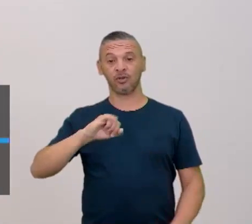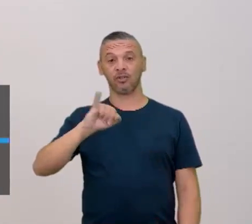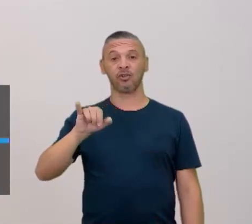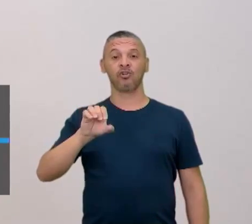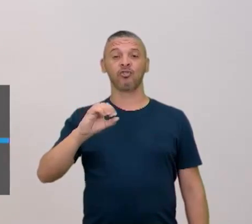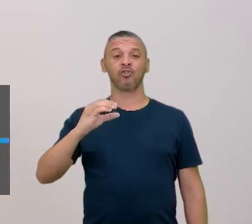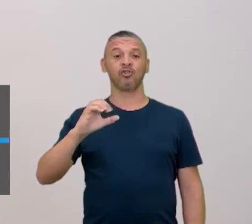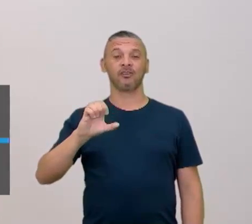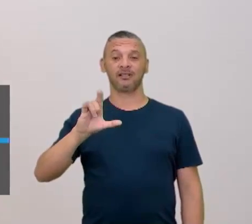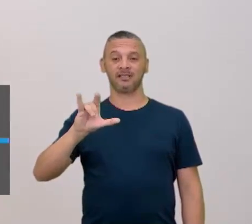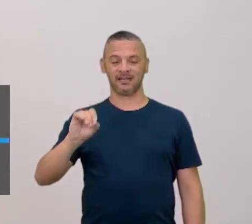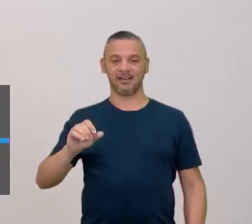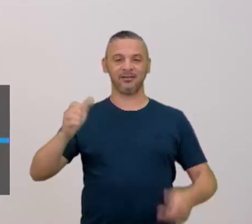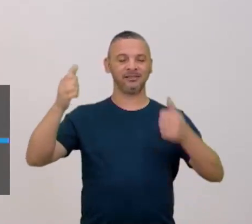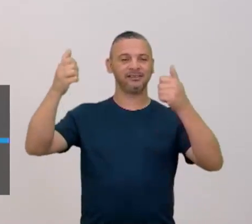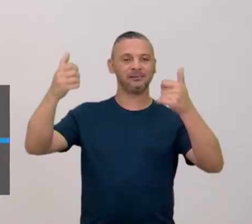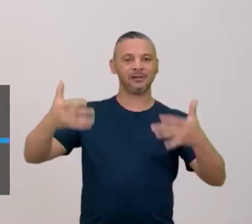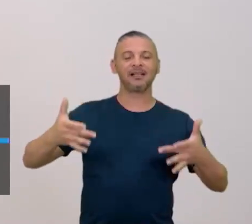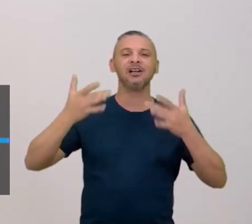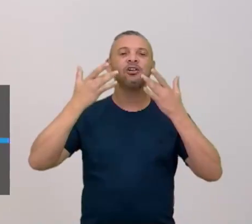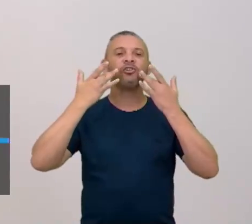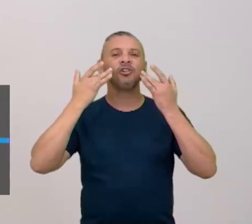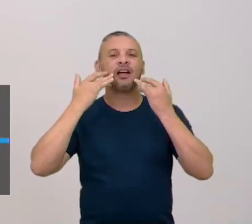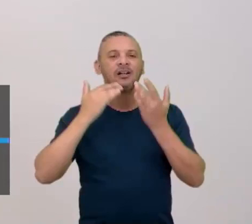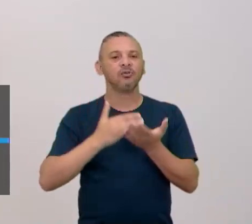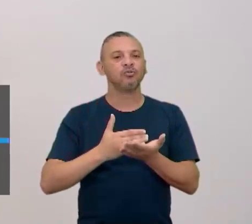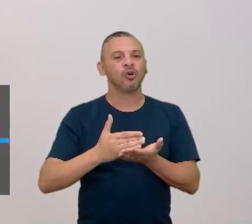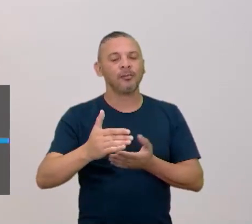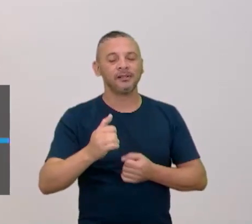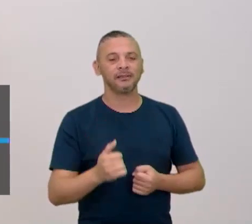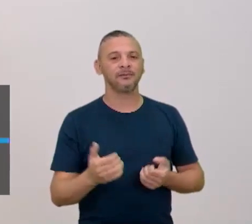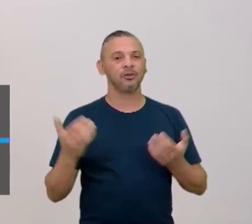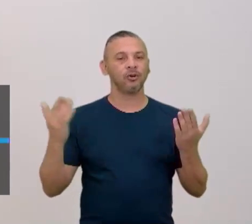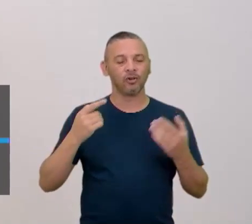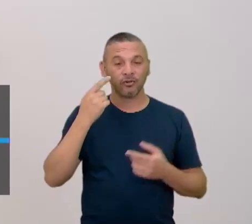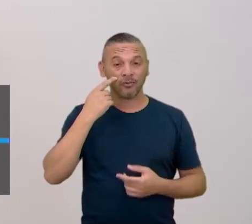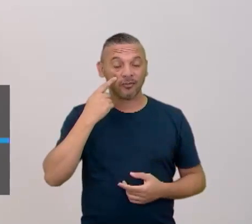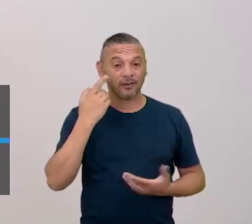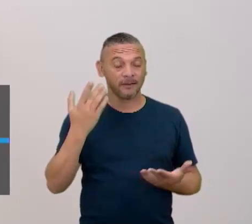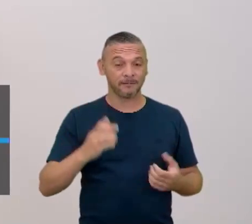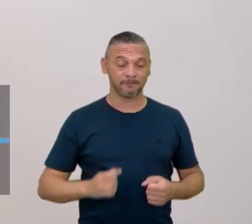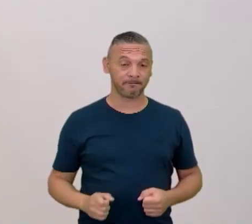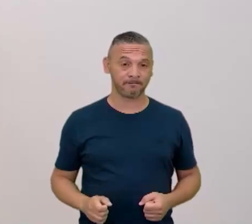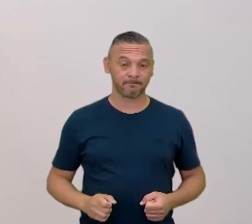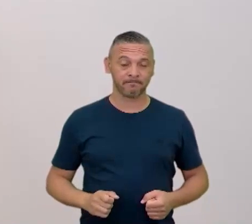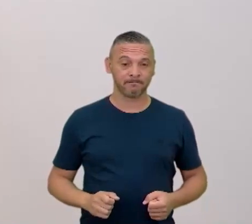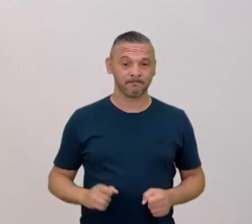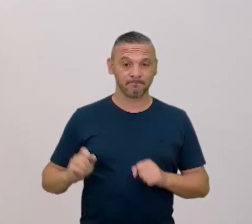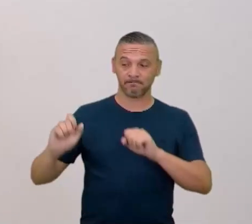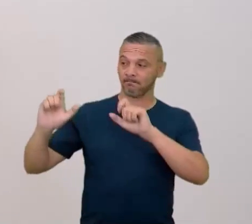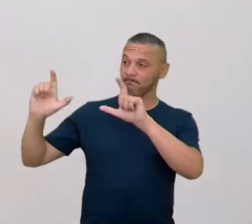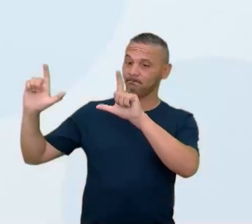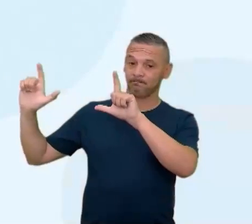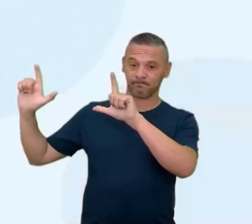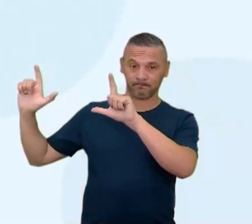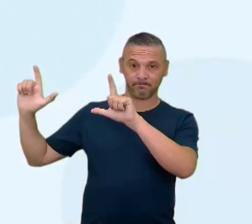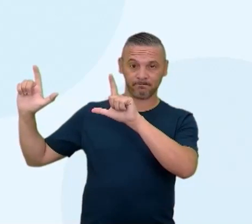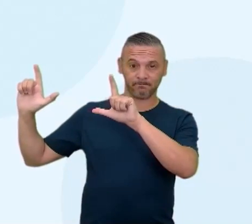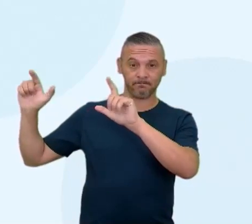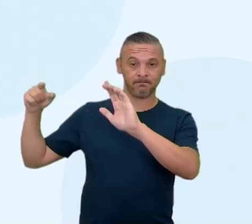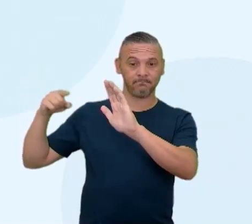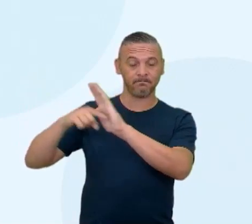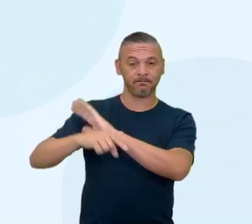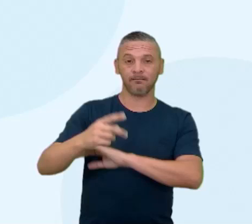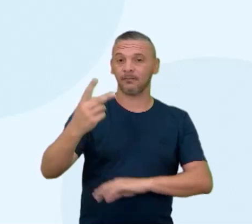da introdução um pouco do teatro. E hoje nós vamos rever. E na tela, para vocês, já temos duas perguntas. A primeira, o que